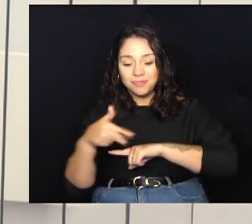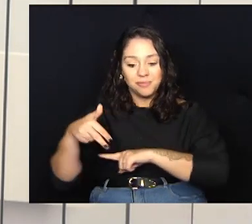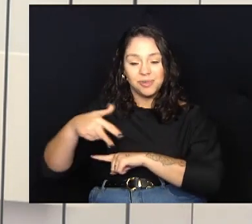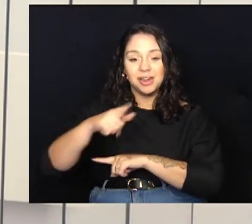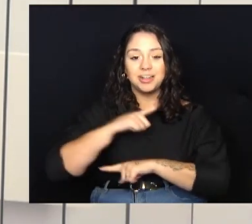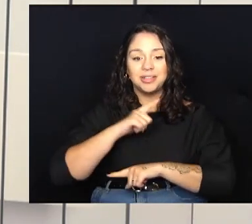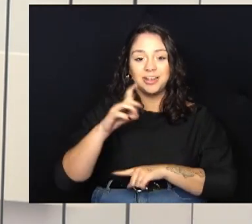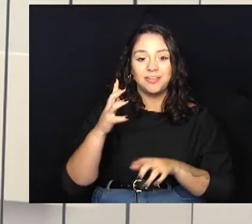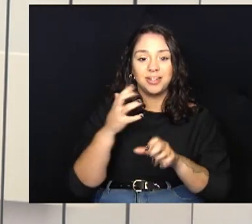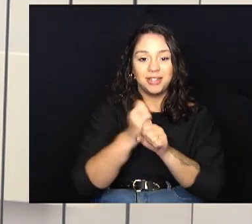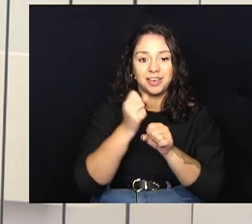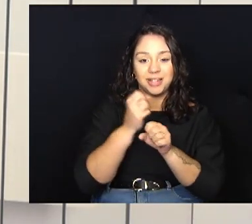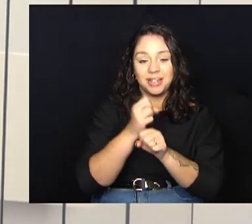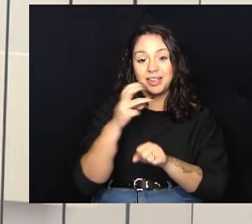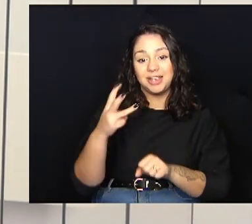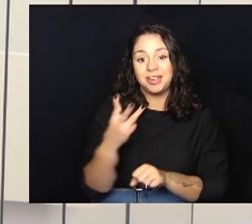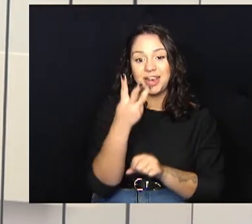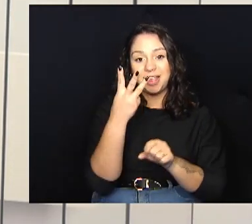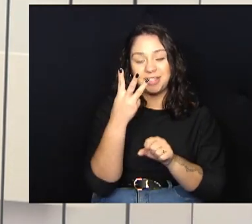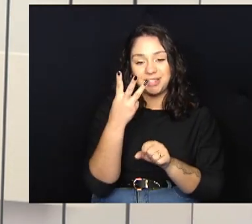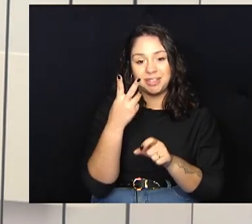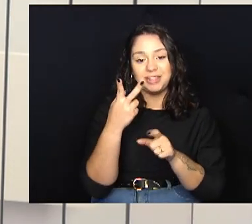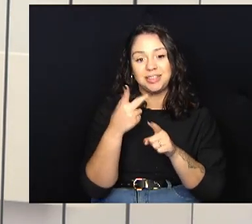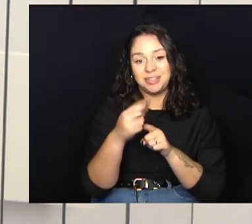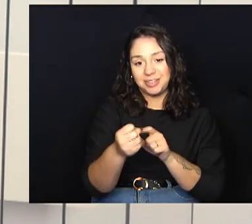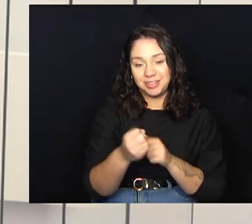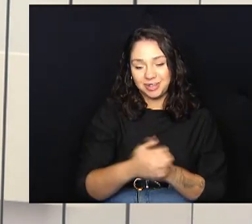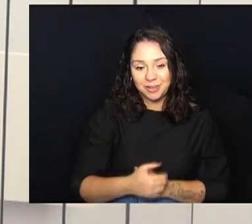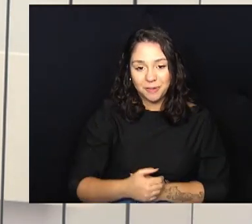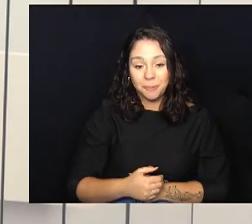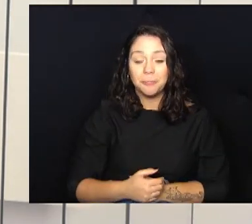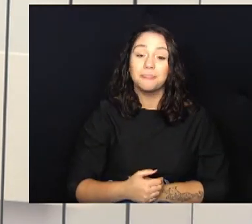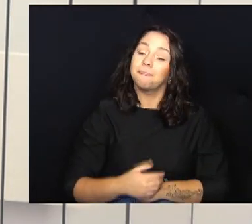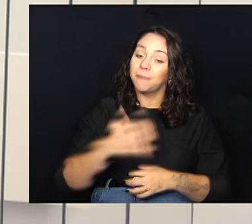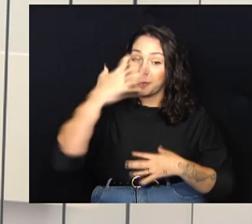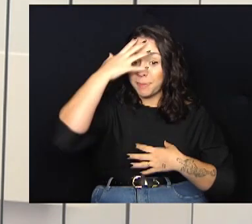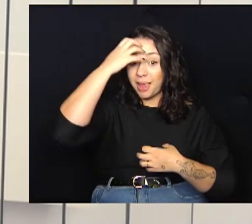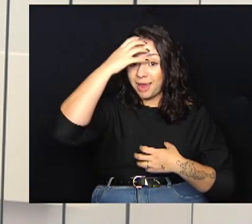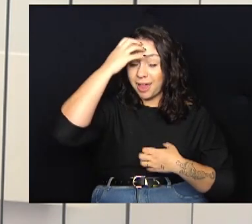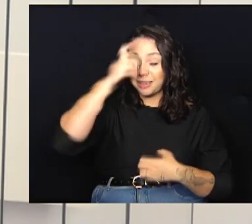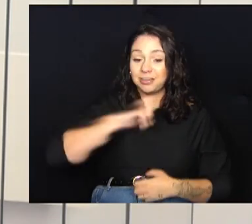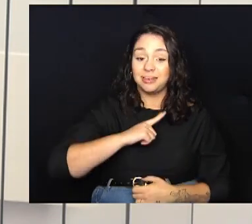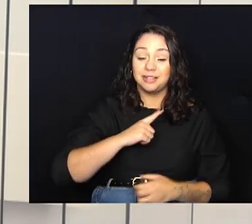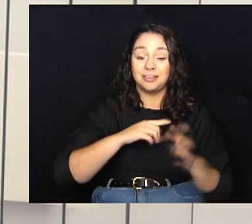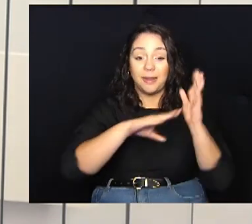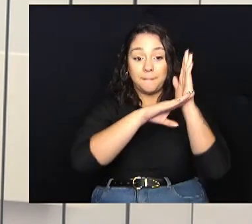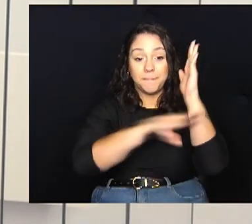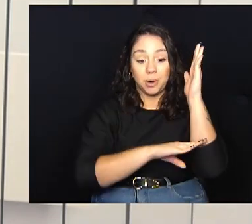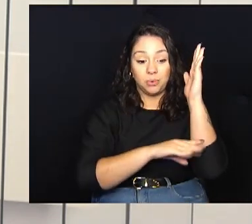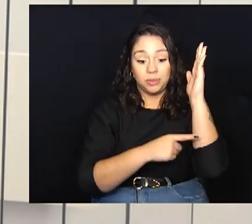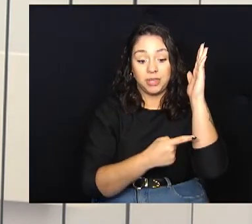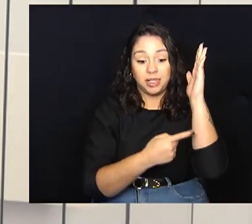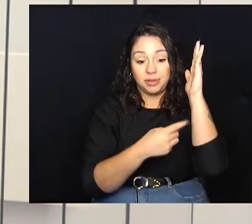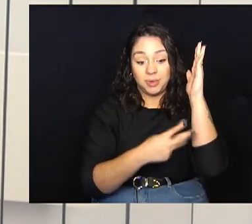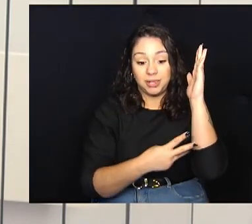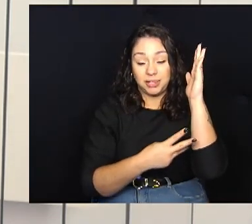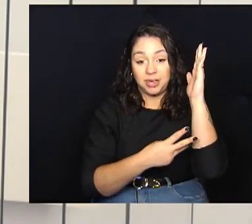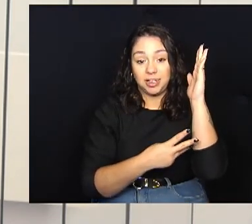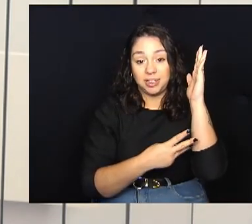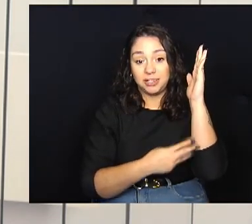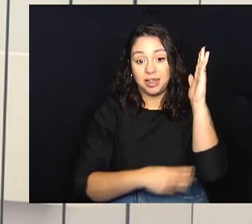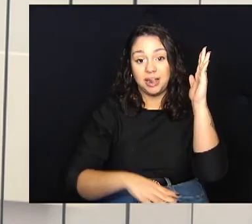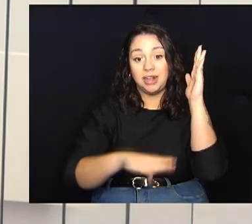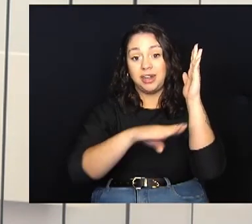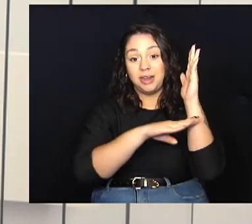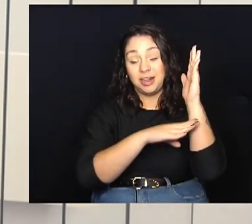três pontos macaca que está na décima terceira colocação com 18 pontos Abril 6 para a zona